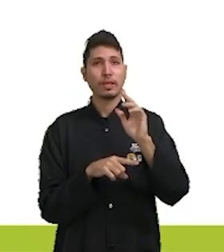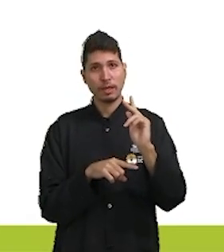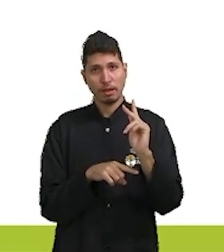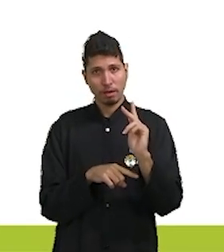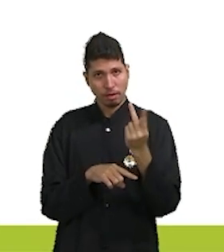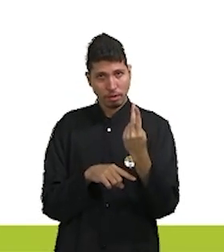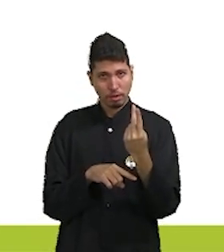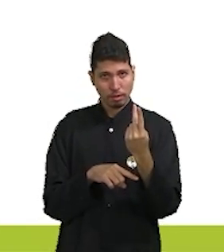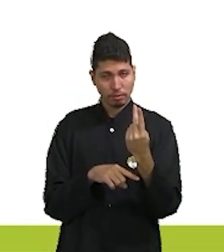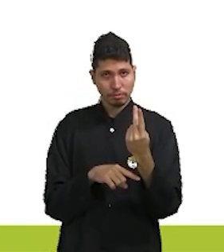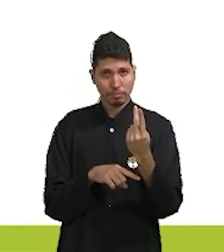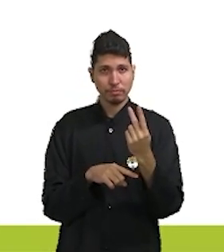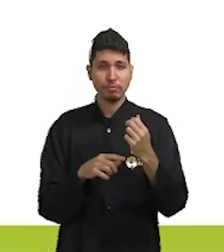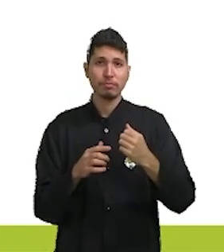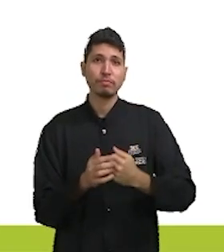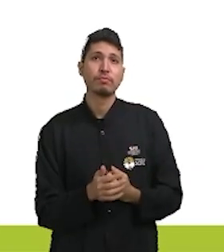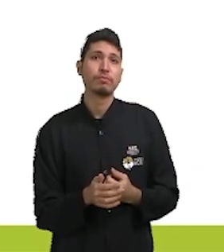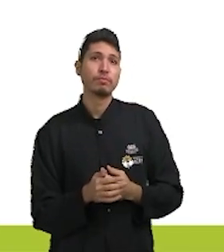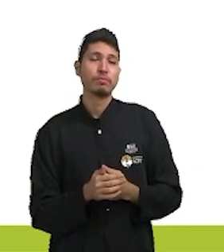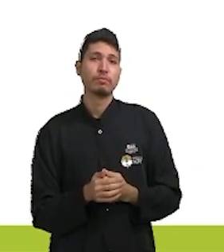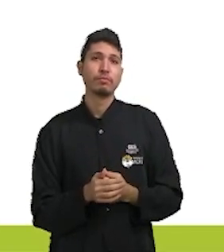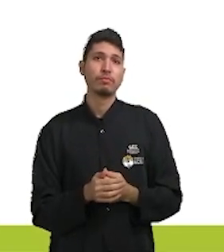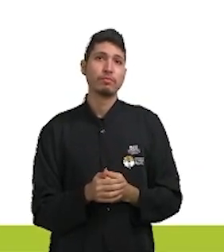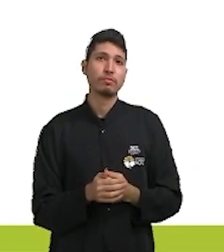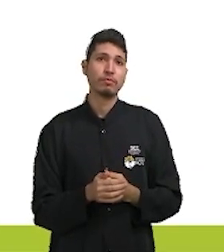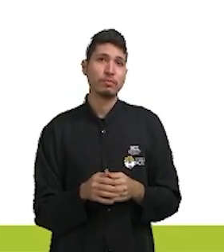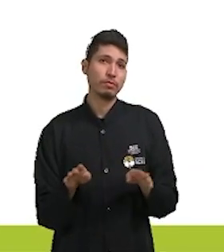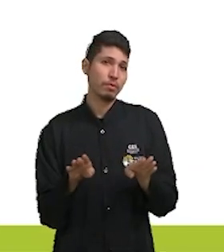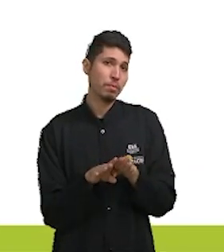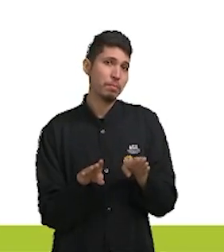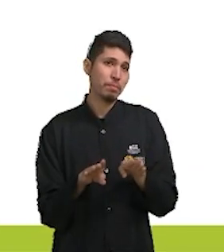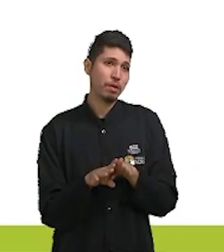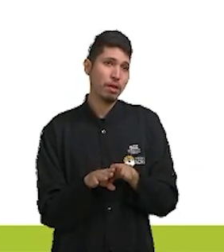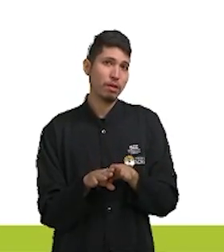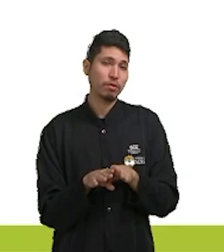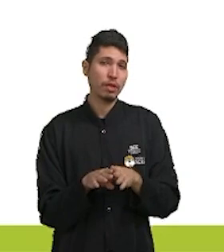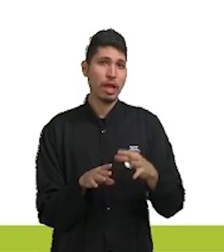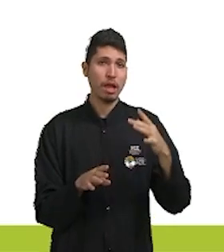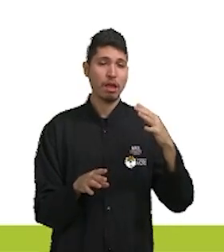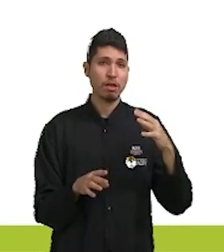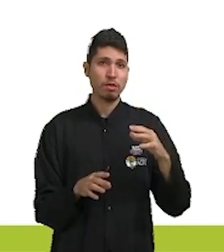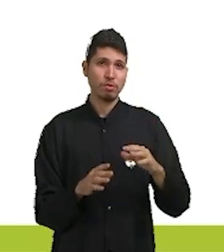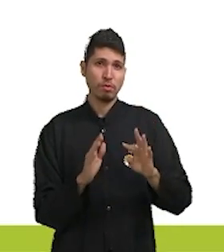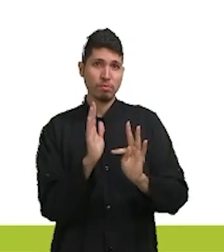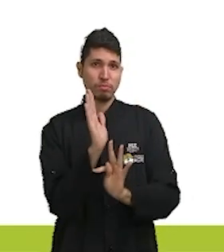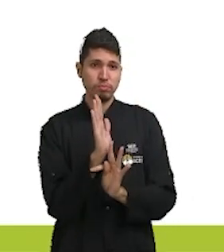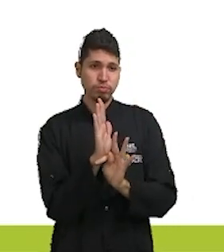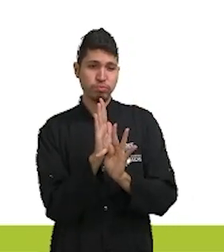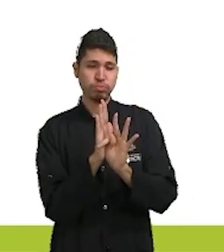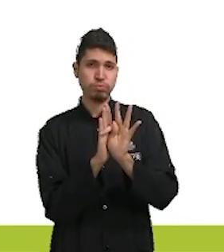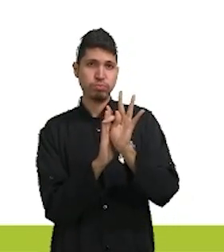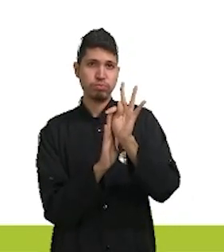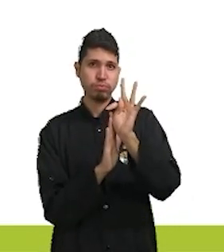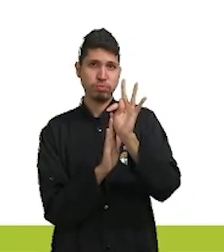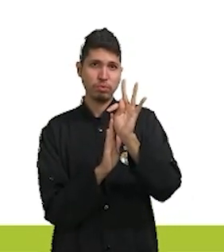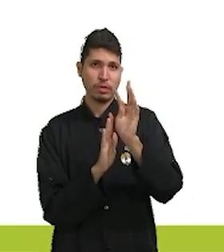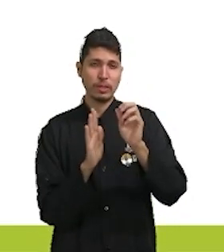hidrogênio e energia na forma de calor, aumentando a eficiência do processo